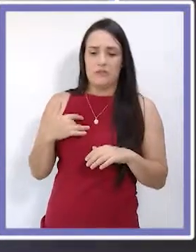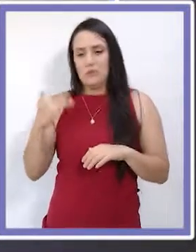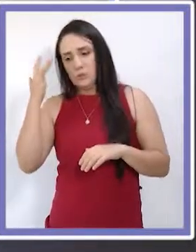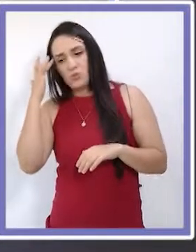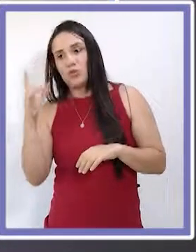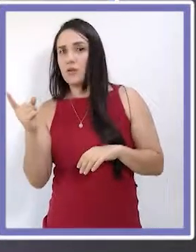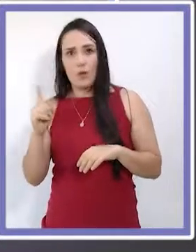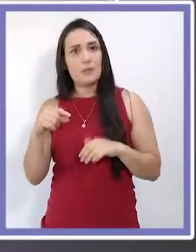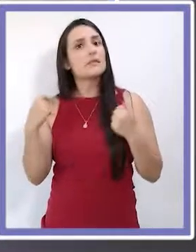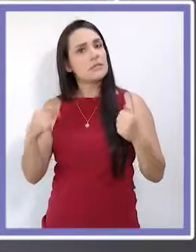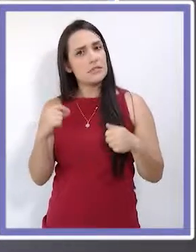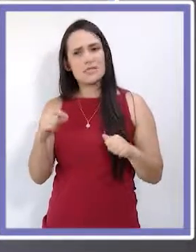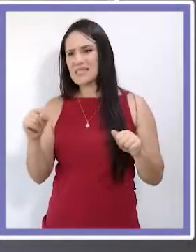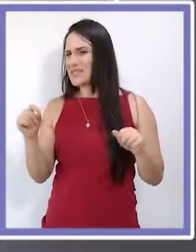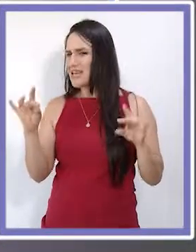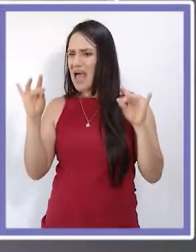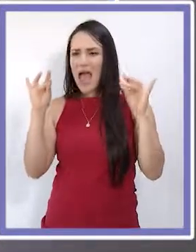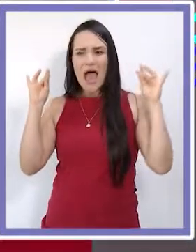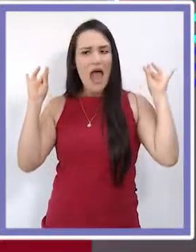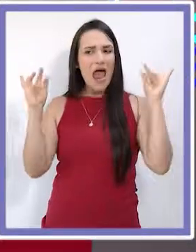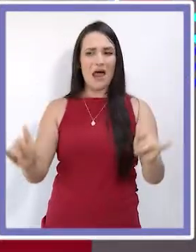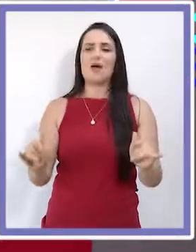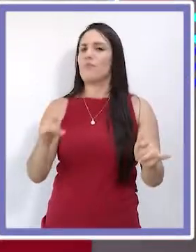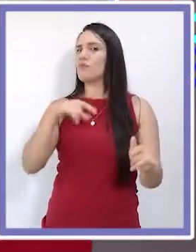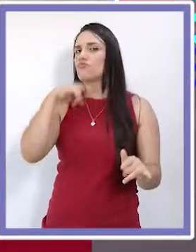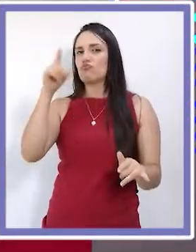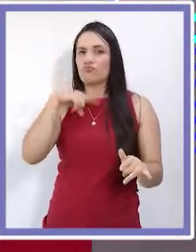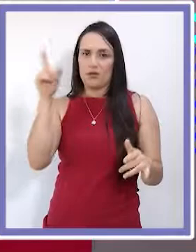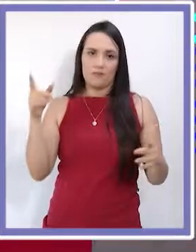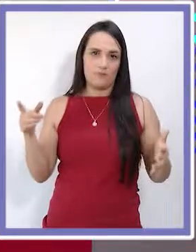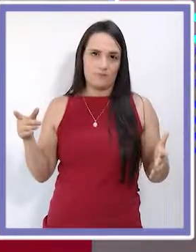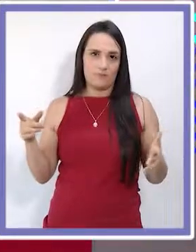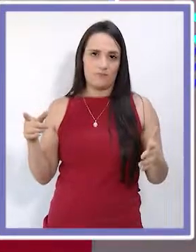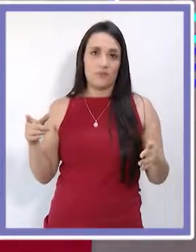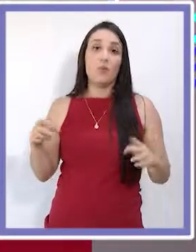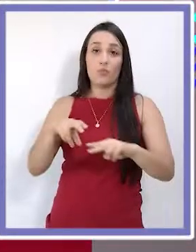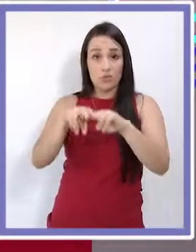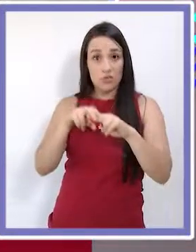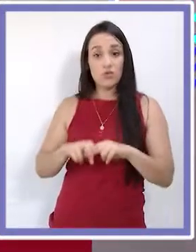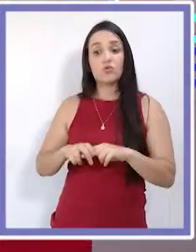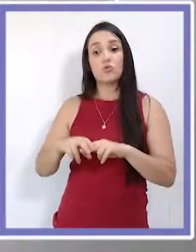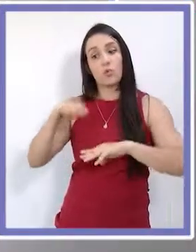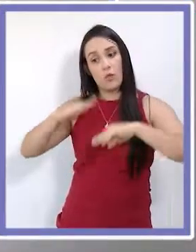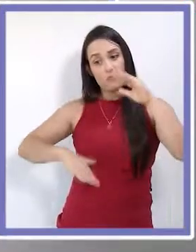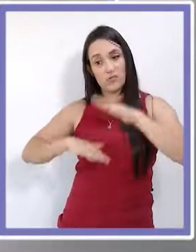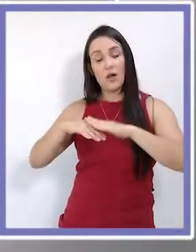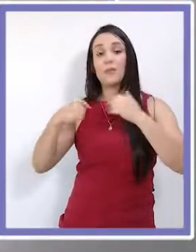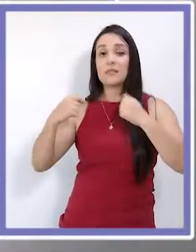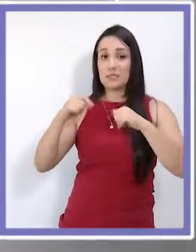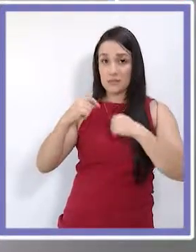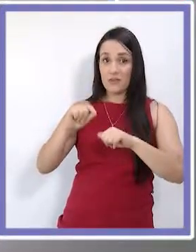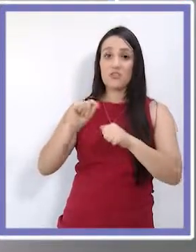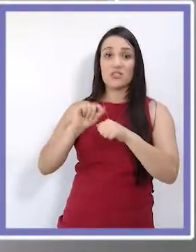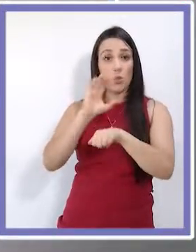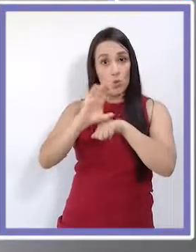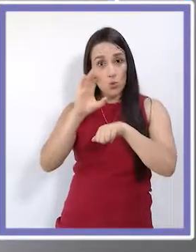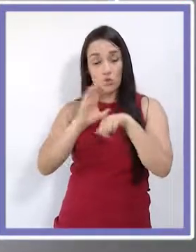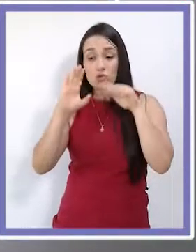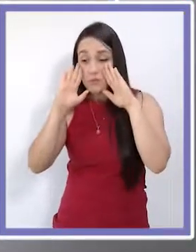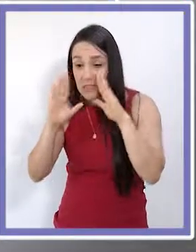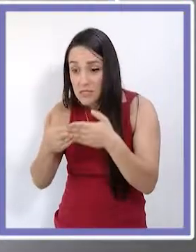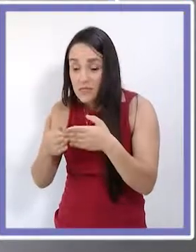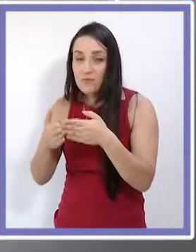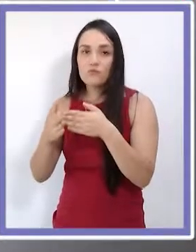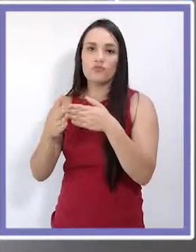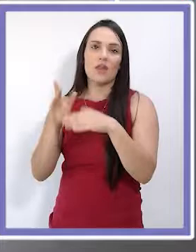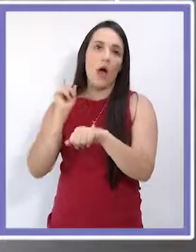Ela tem que sair da doação satisfeita com aquele ato que ela fez. Então, são pessoas que são treinadas com cursos específicos